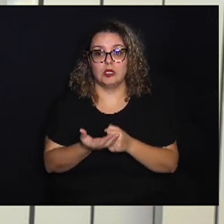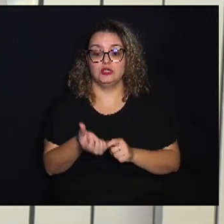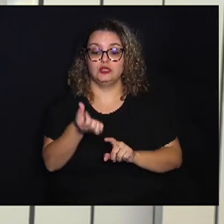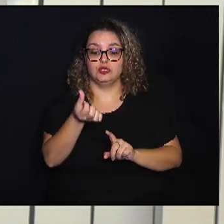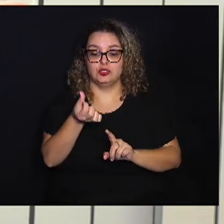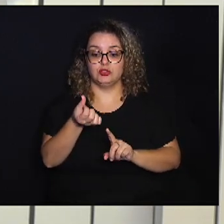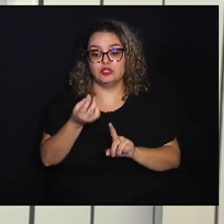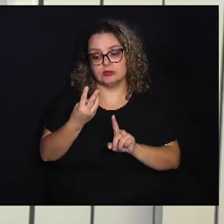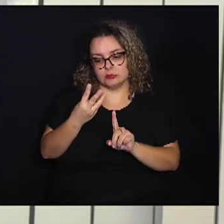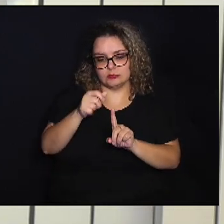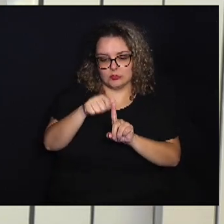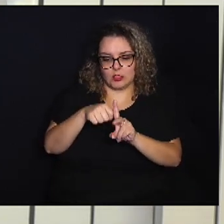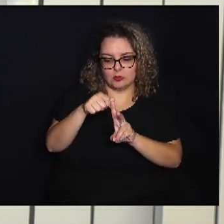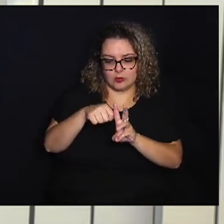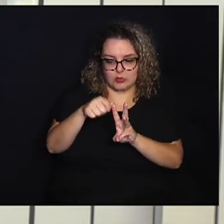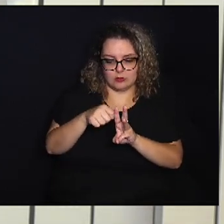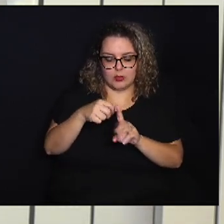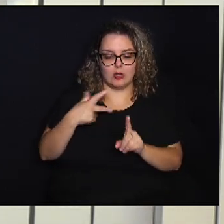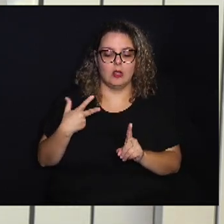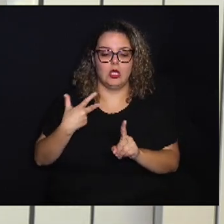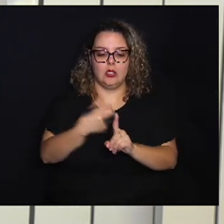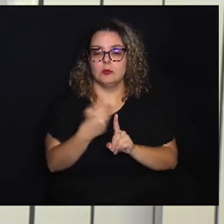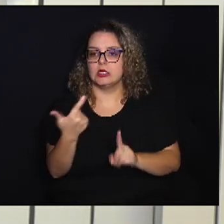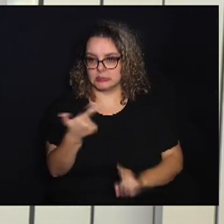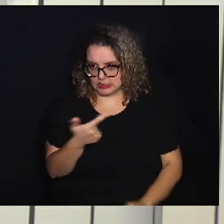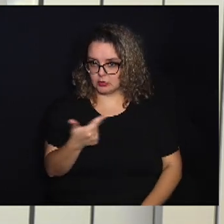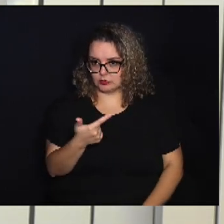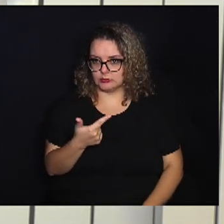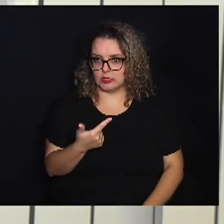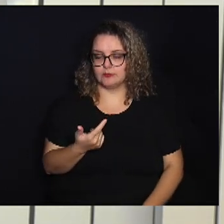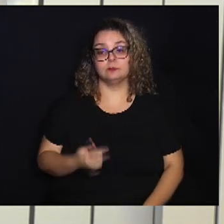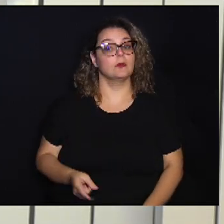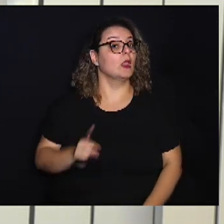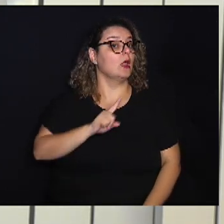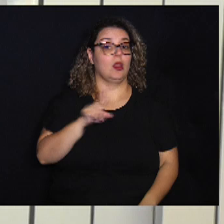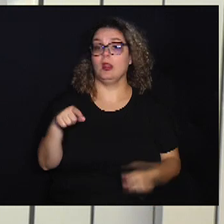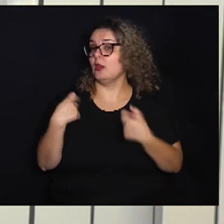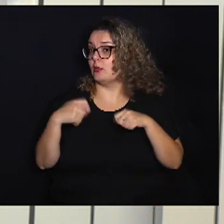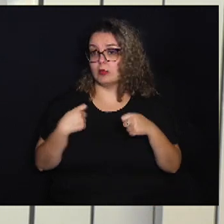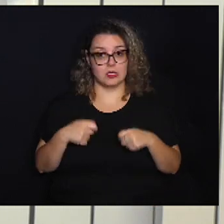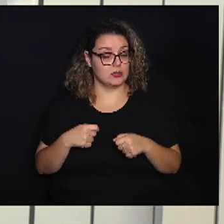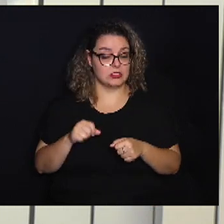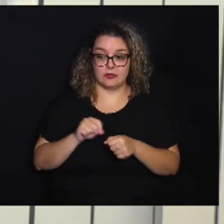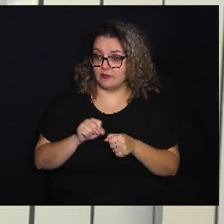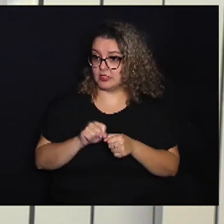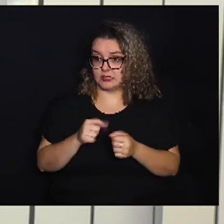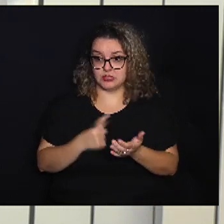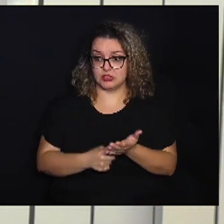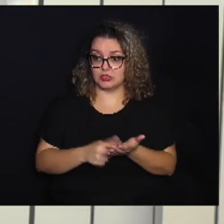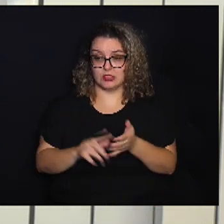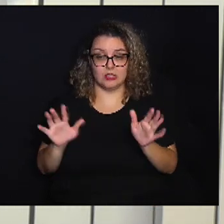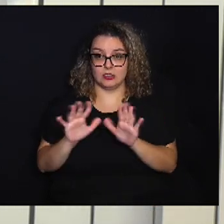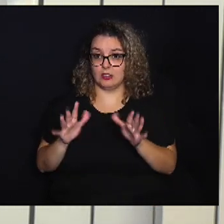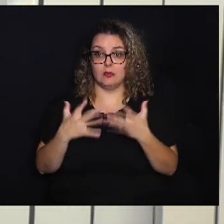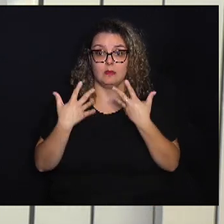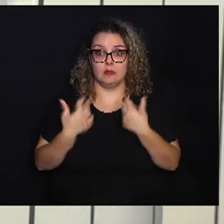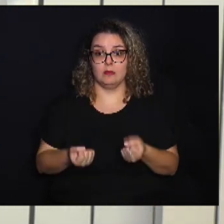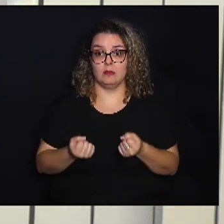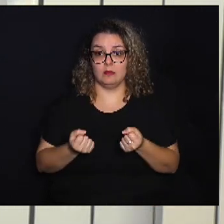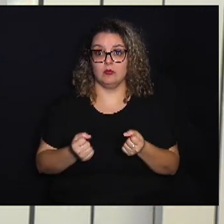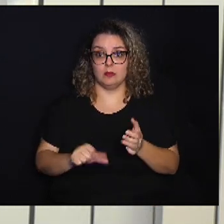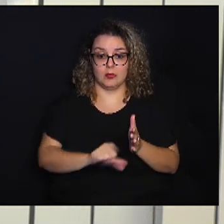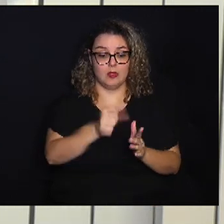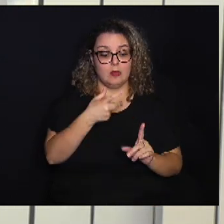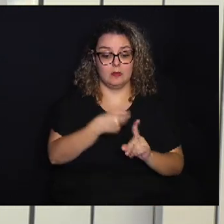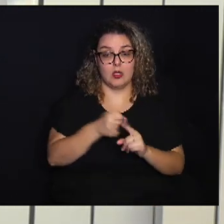de 3 meses entre as aplicações. Não é preciso realizar o agendamento para receber a dose